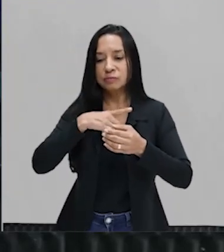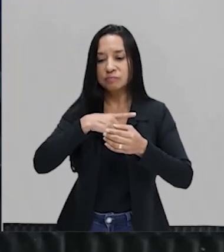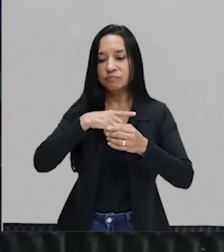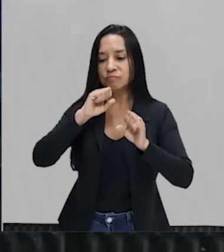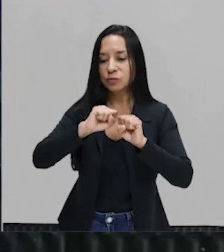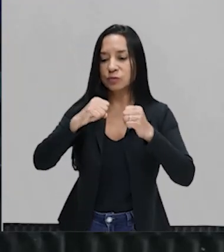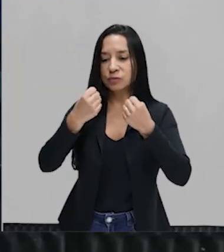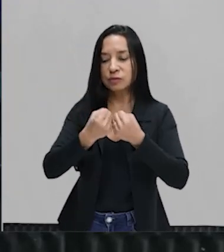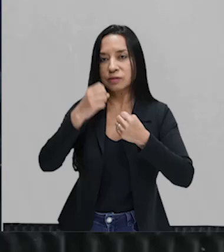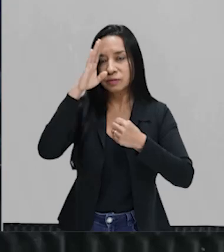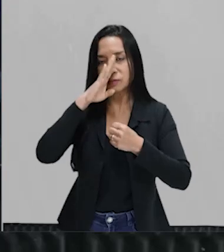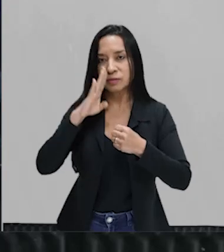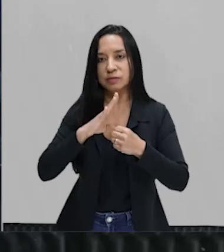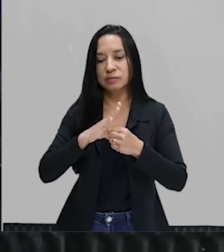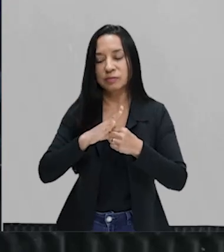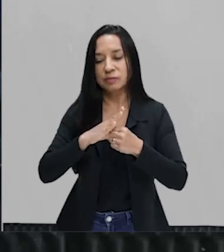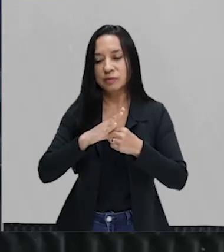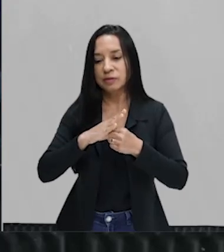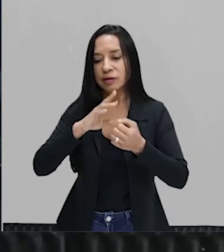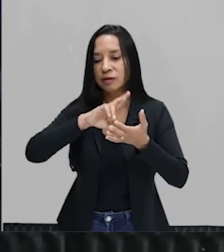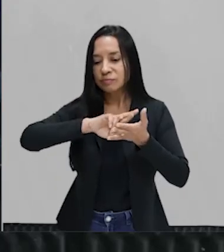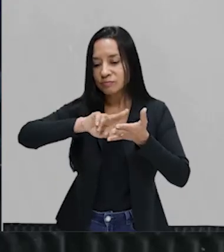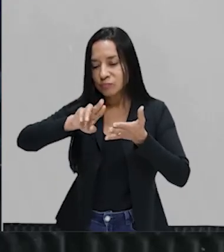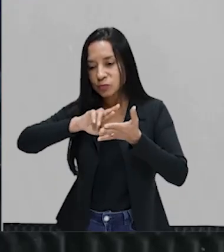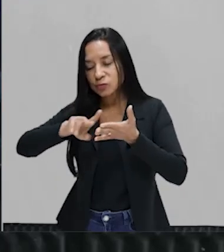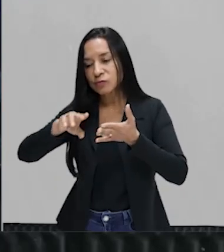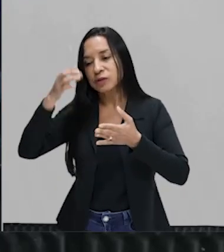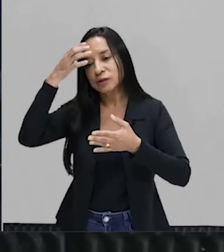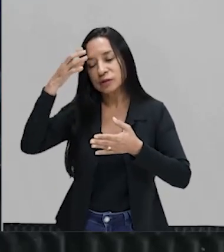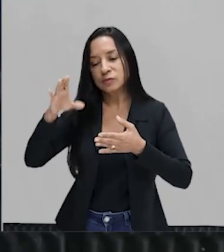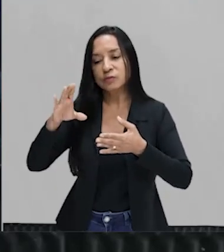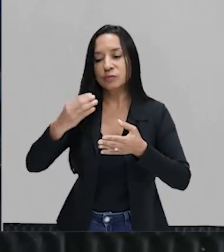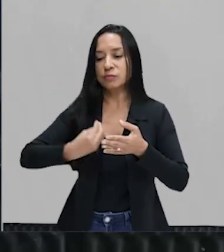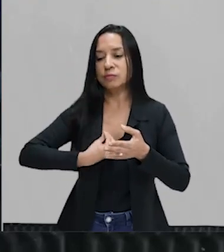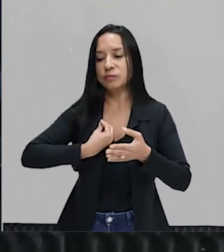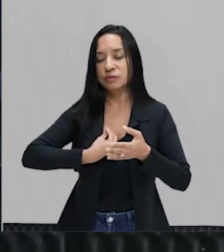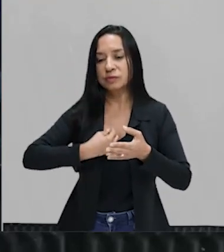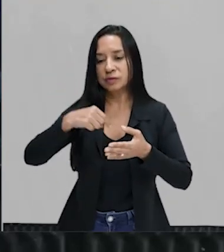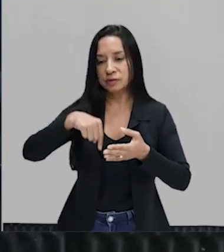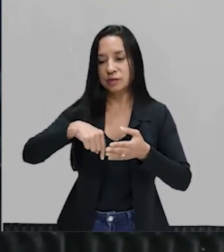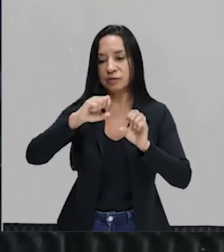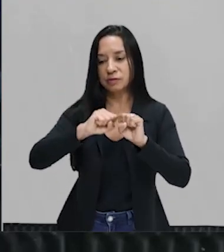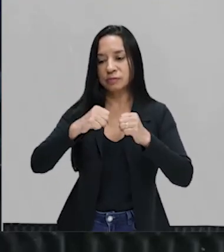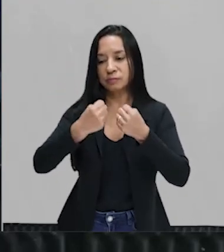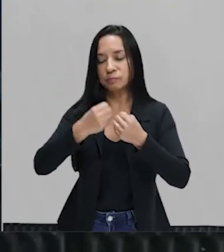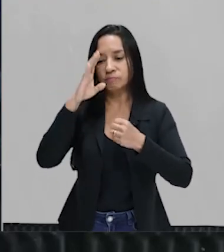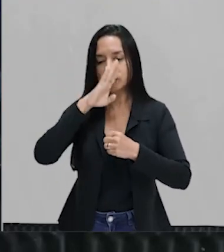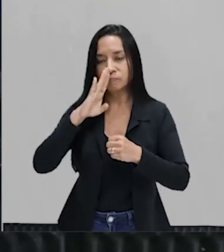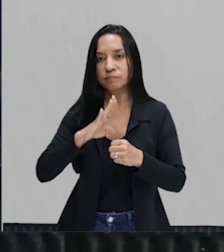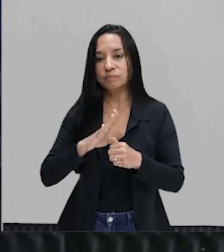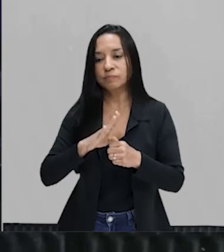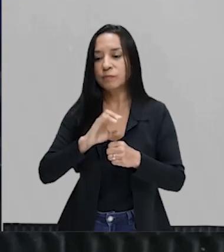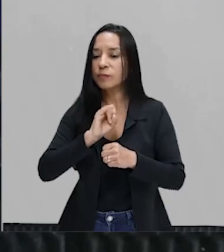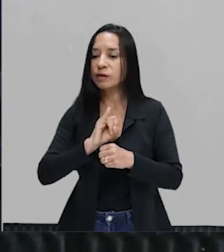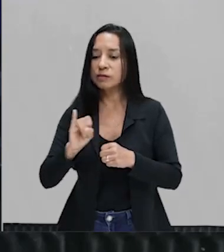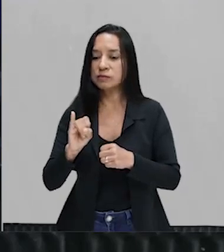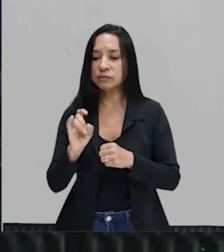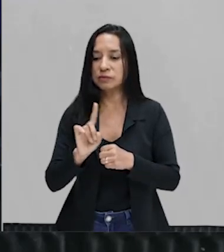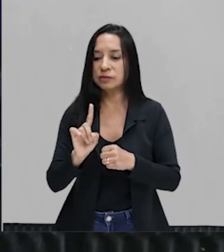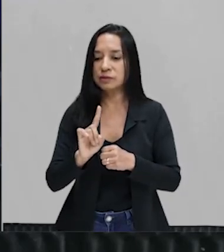brasileiras, a diversidade cultural presente na sociedade brasileira, se eu